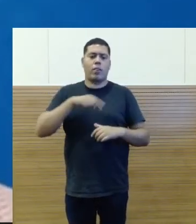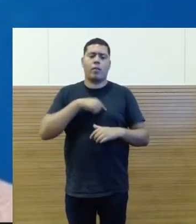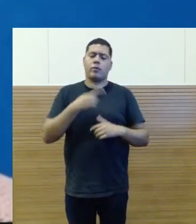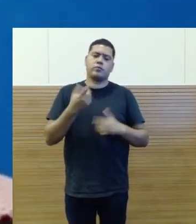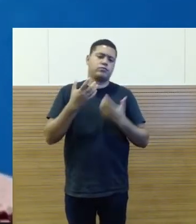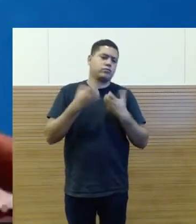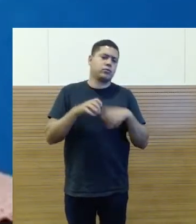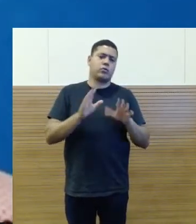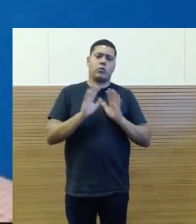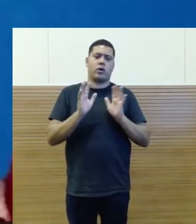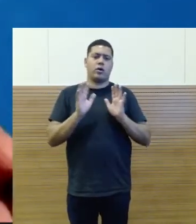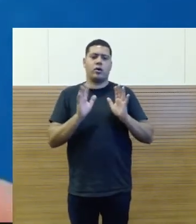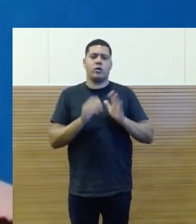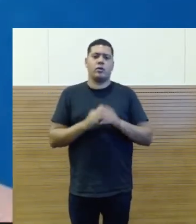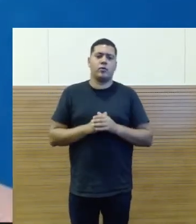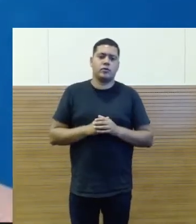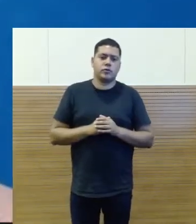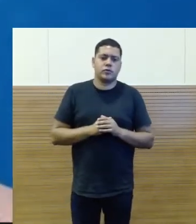não queremos